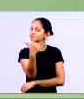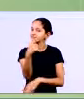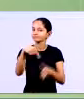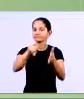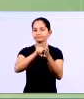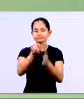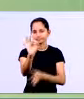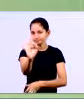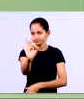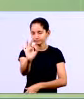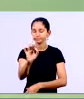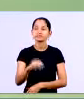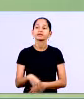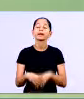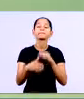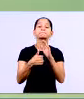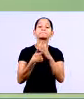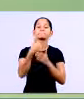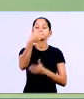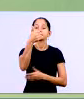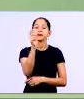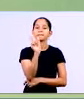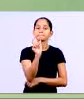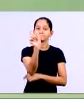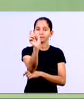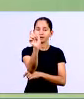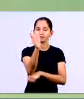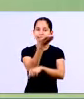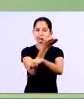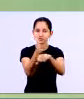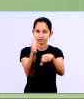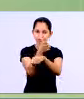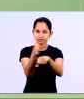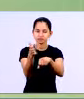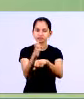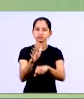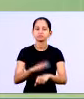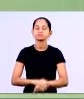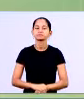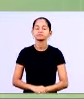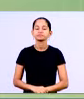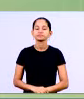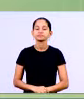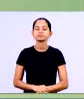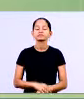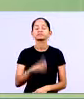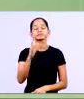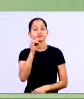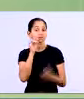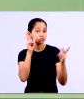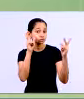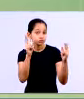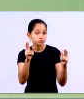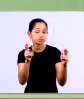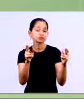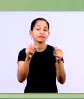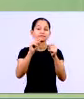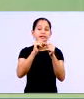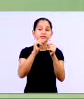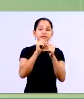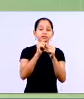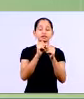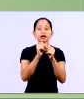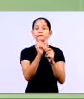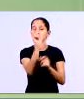Vamos ver aqui. A primeira palavra do nosso exercício, nós seguindo a regra da divisão,